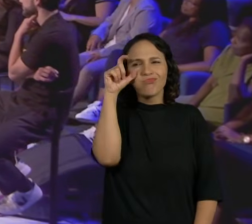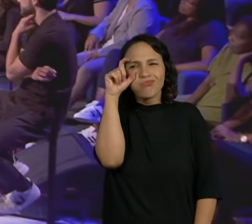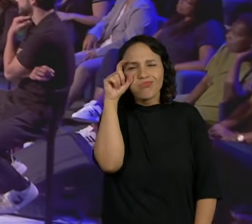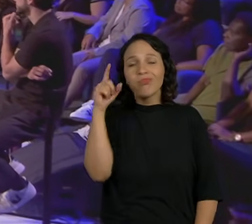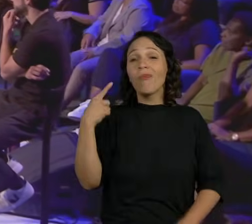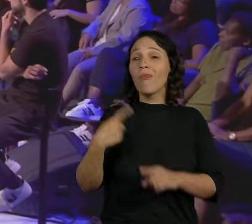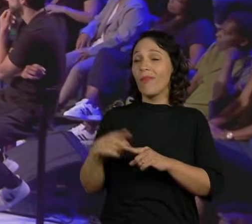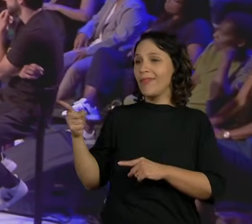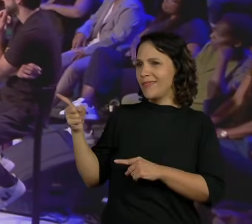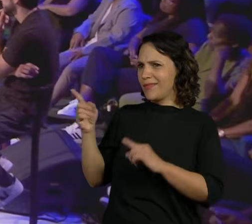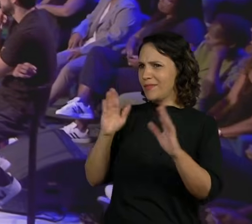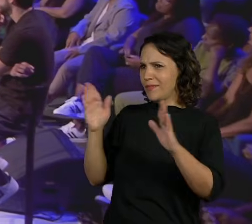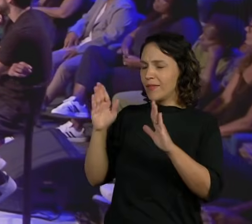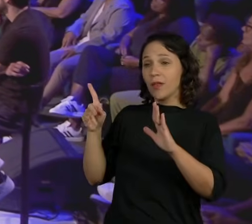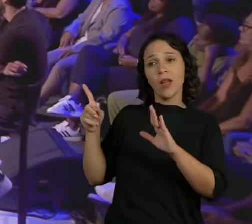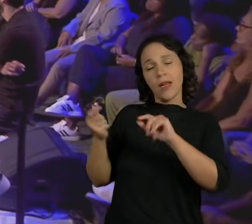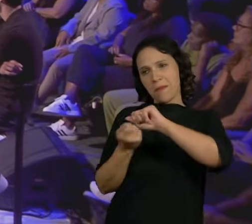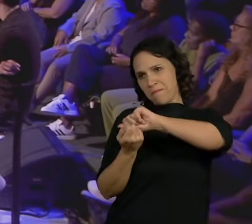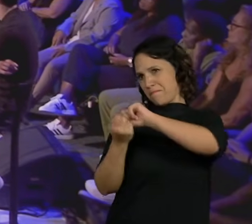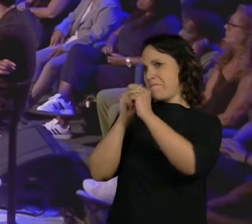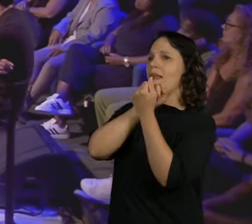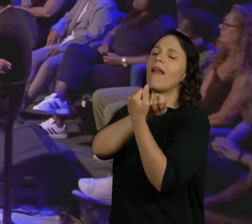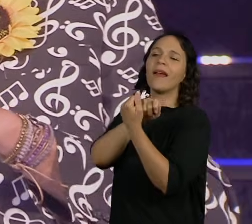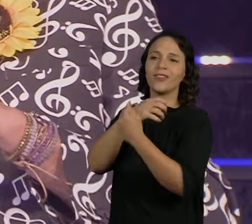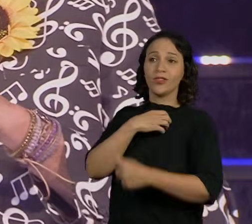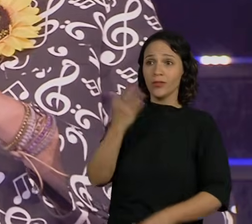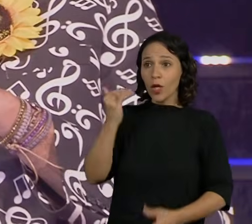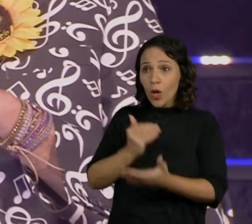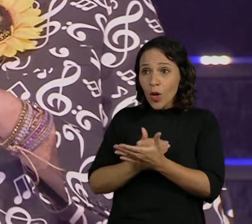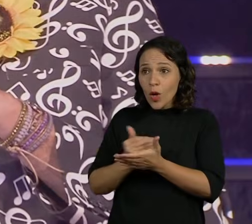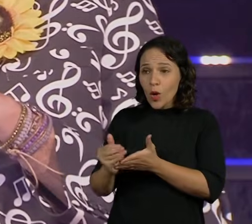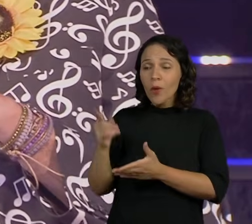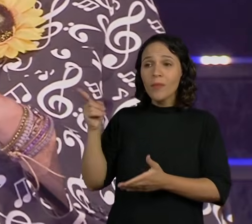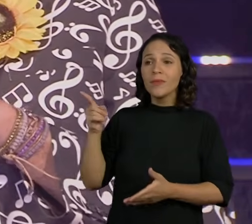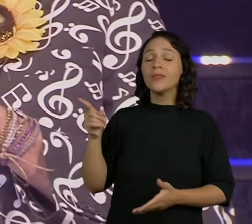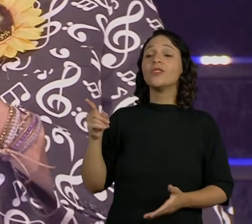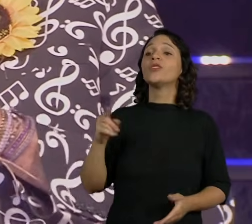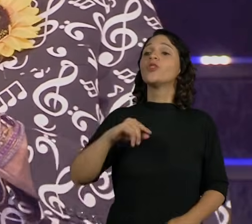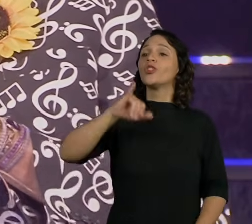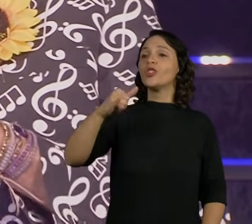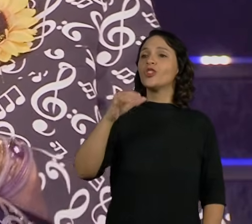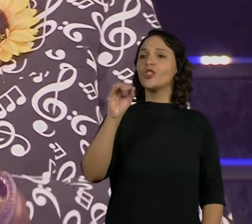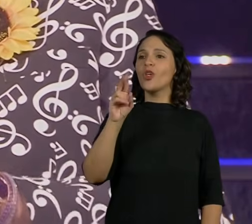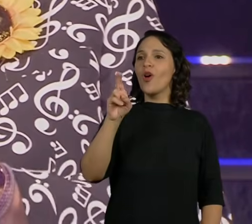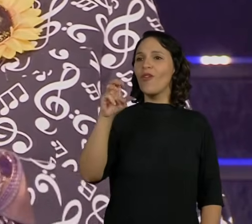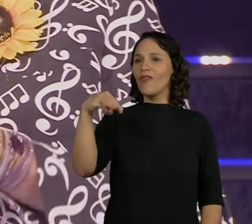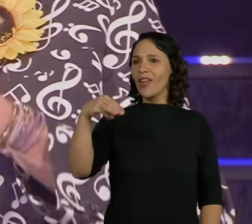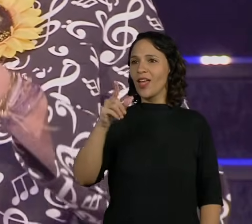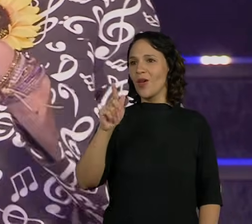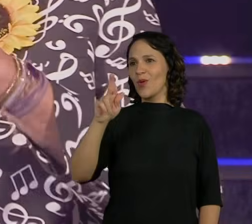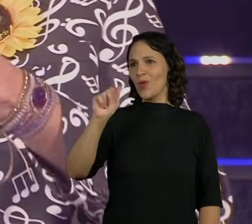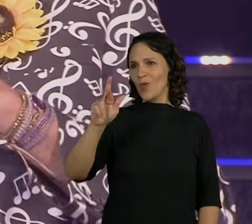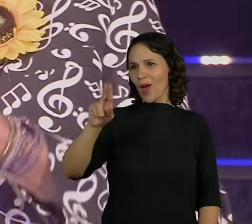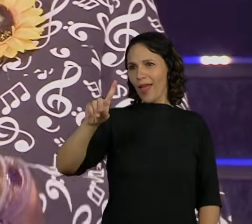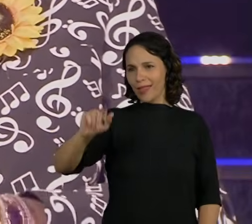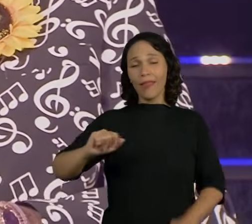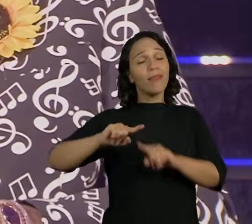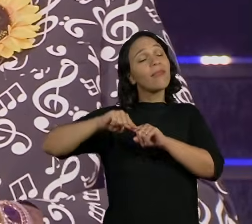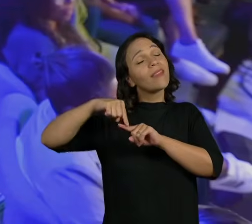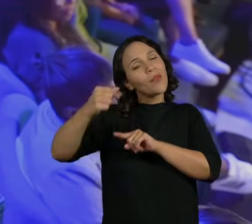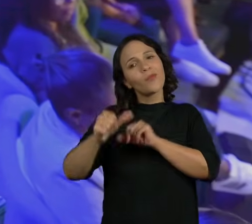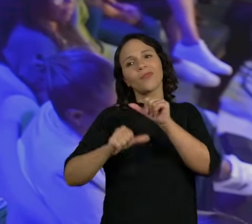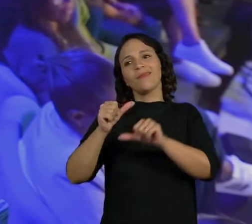Reginaldo teve uma mudança camaleônica na carreira dele. Ele começou como jovem guarda, né? Depois virou brega. Que também é a mesma